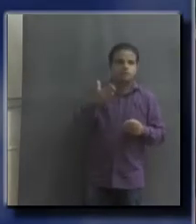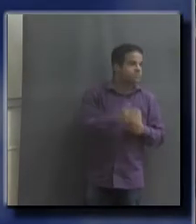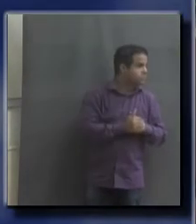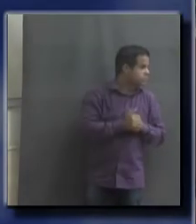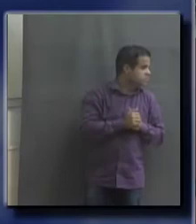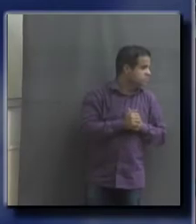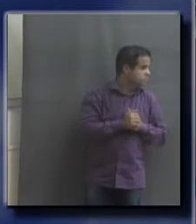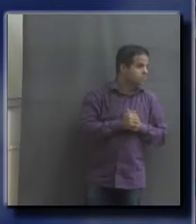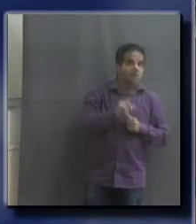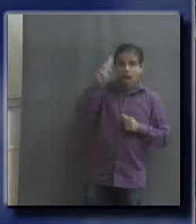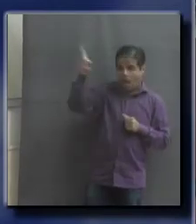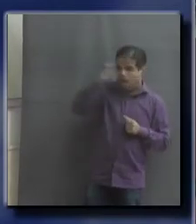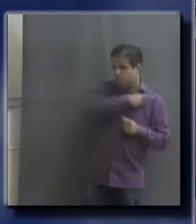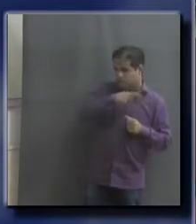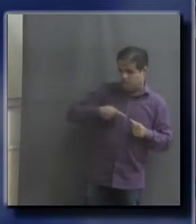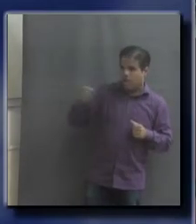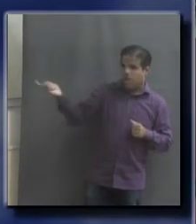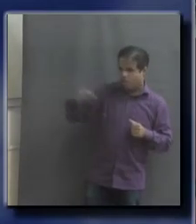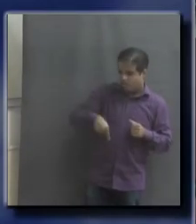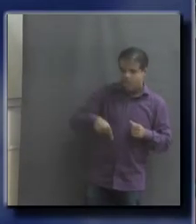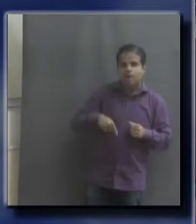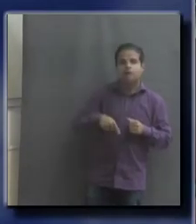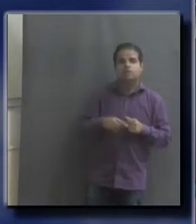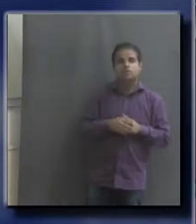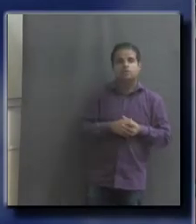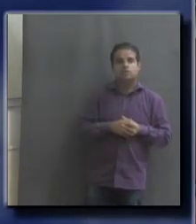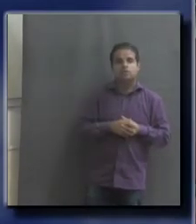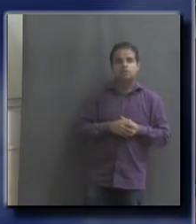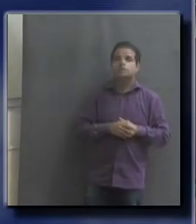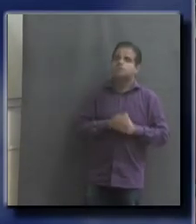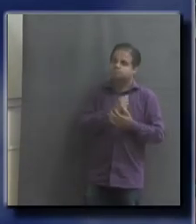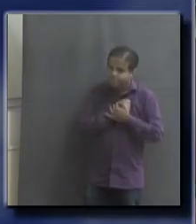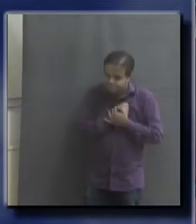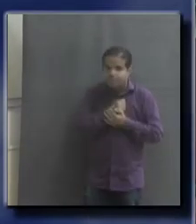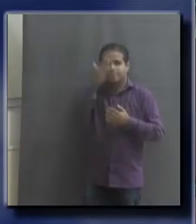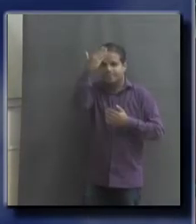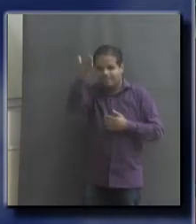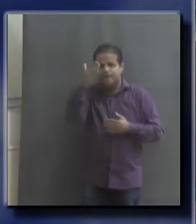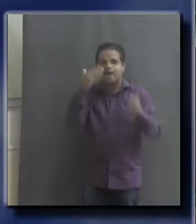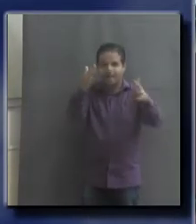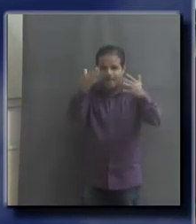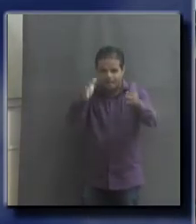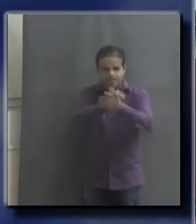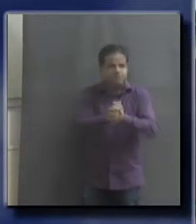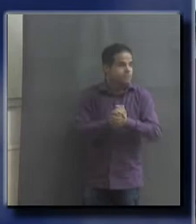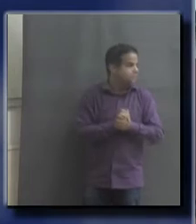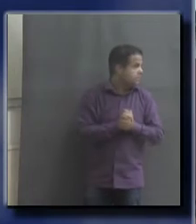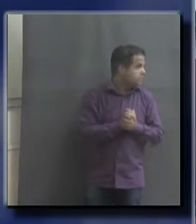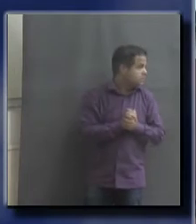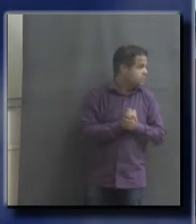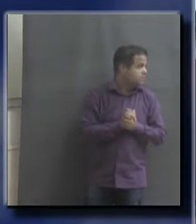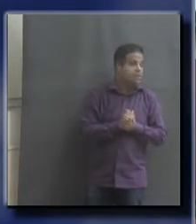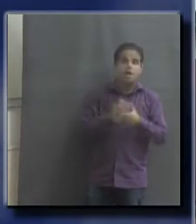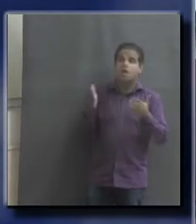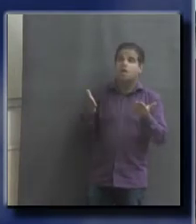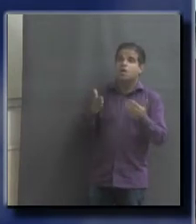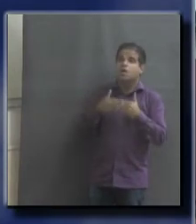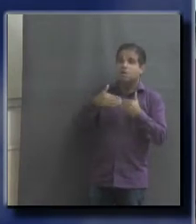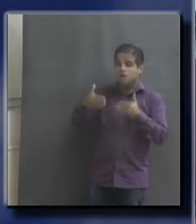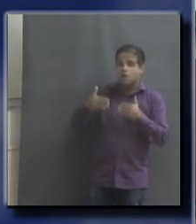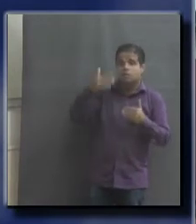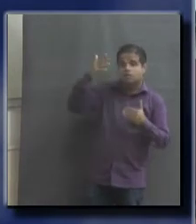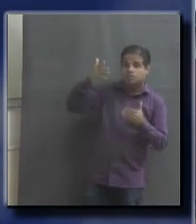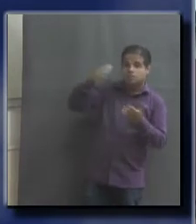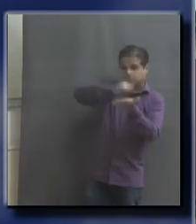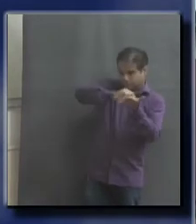né, às ex-presidentes que estivessem aqui. Então, saudar a Graça. E é isso. Então, passamos para as